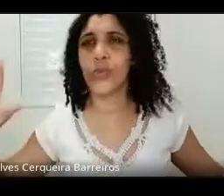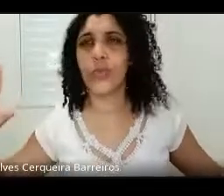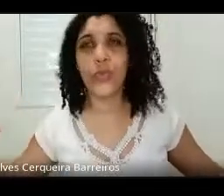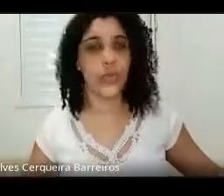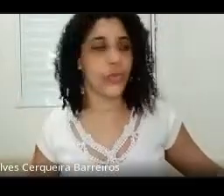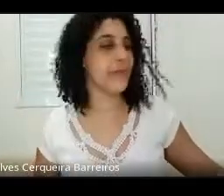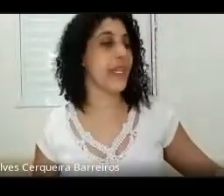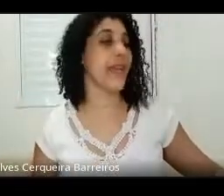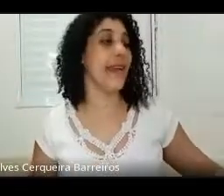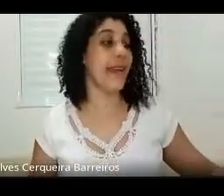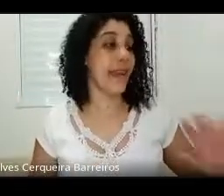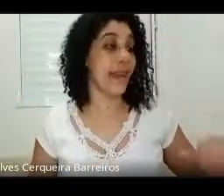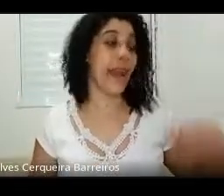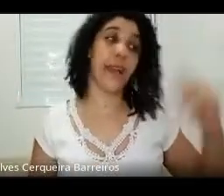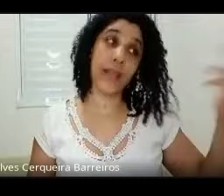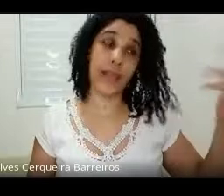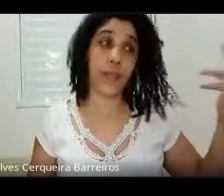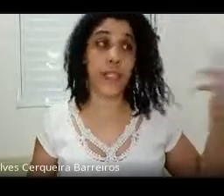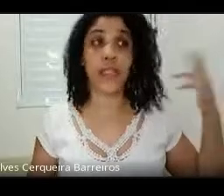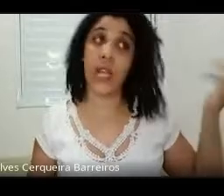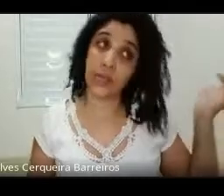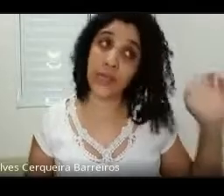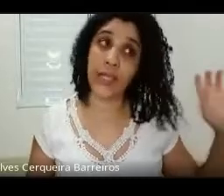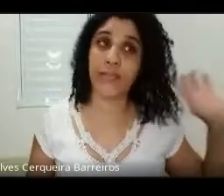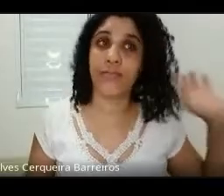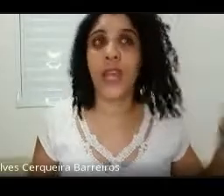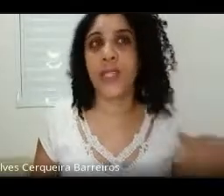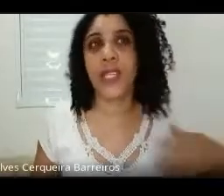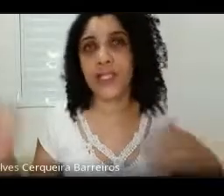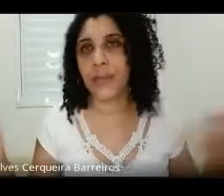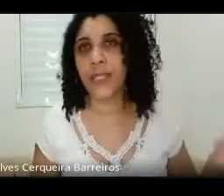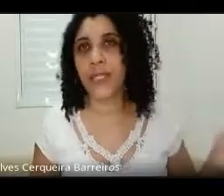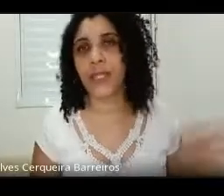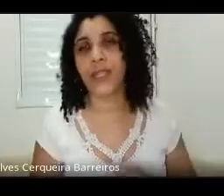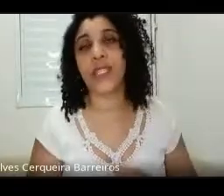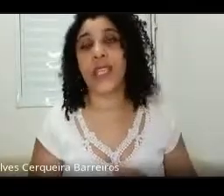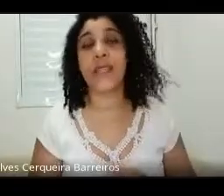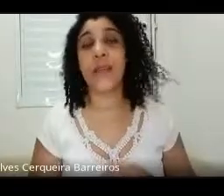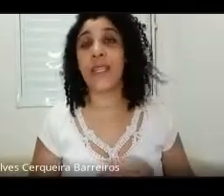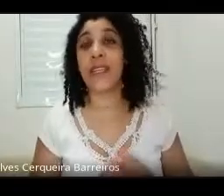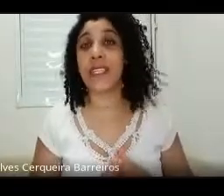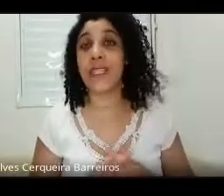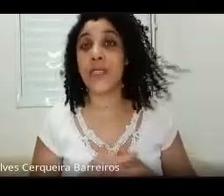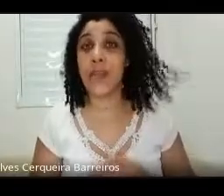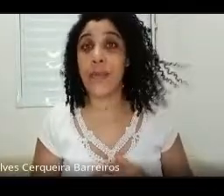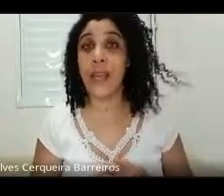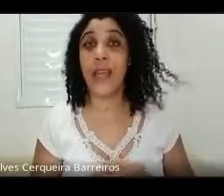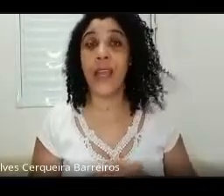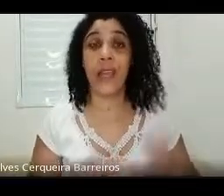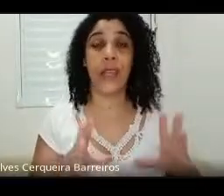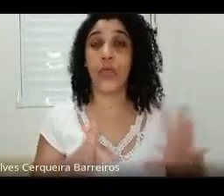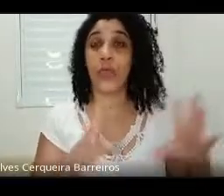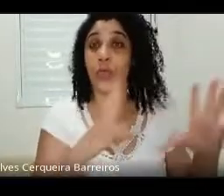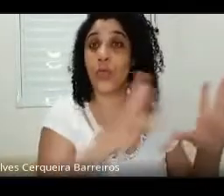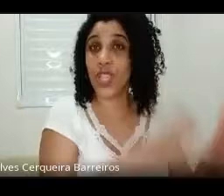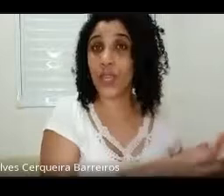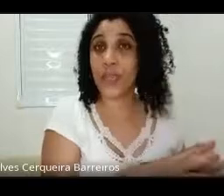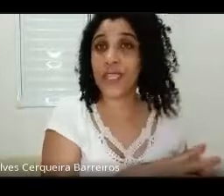tudo, tudo, tudo, tudo. Aí eu fico pensando, então tá. De repente ela sabe, né, a língua de sinais. Mas, na verdade, ela não sabia.